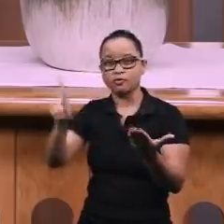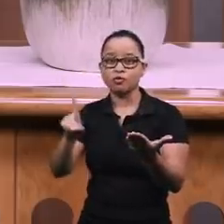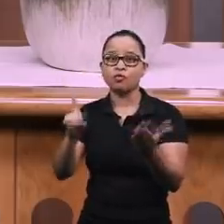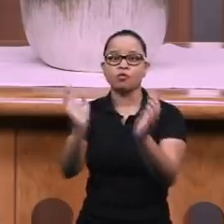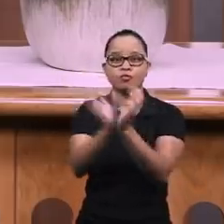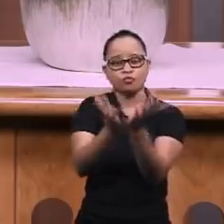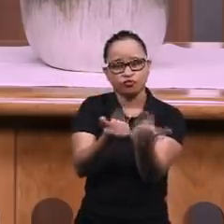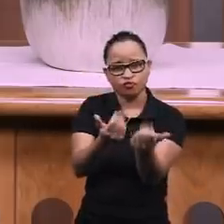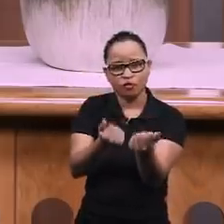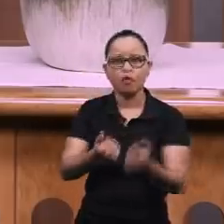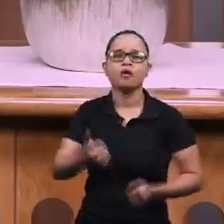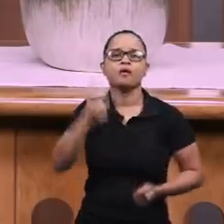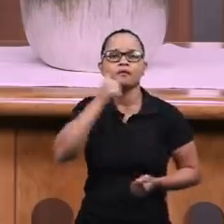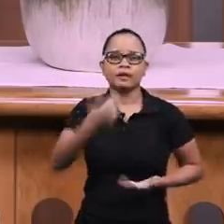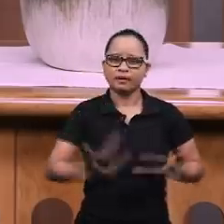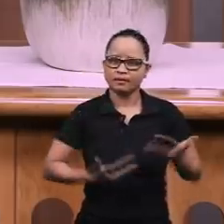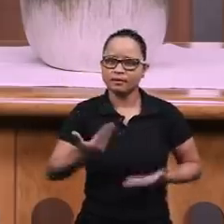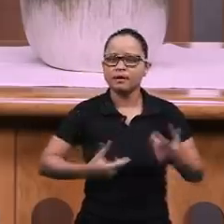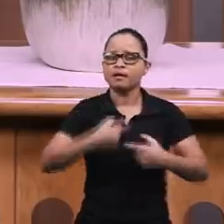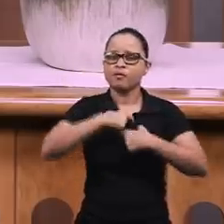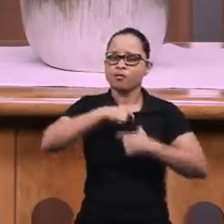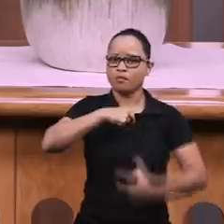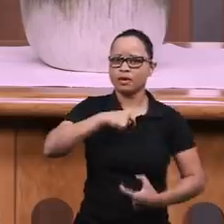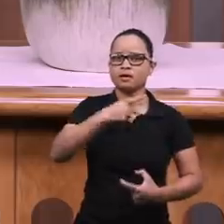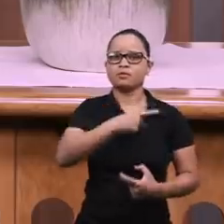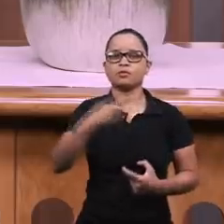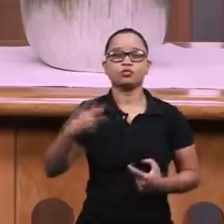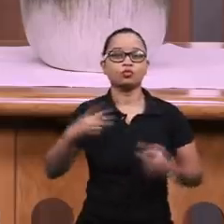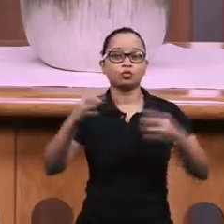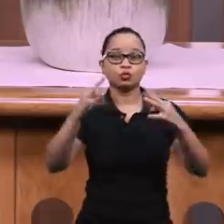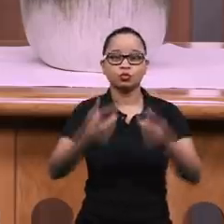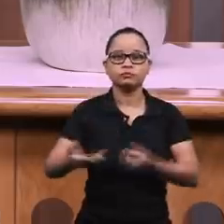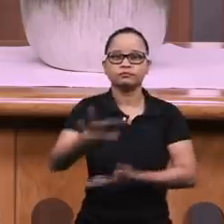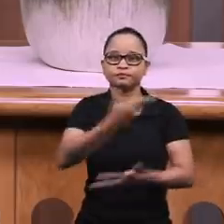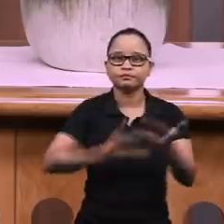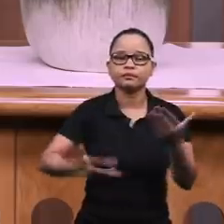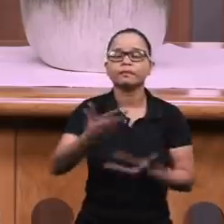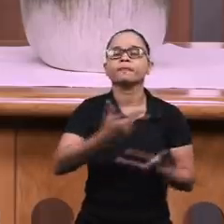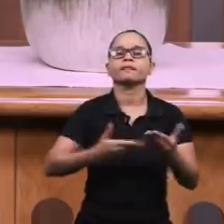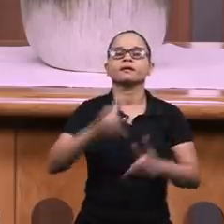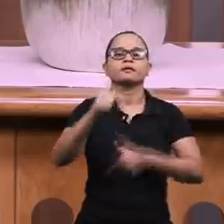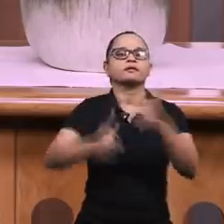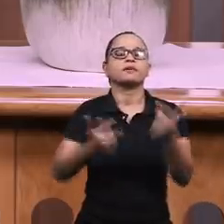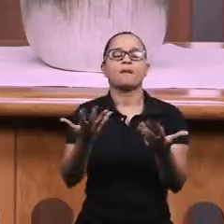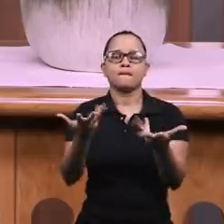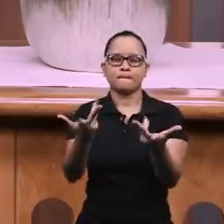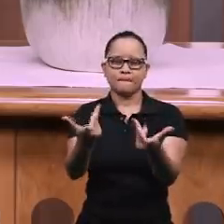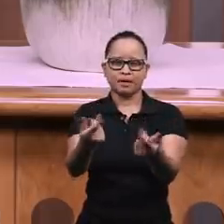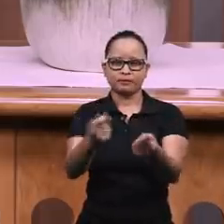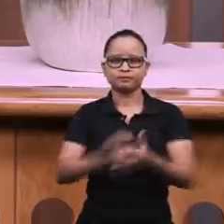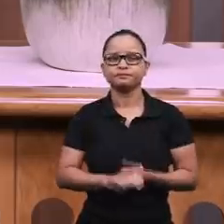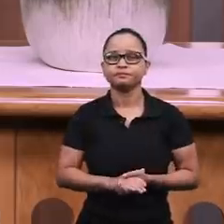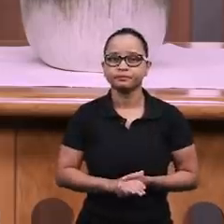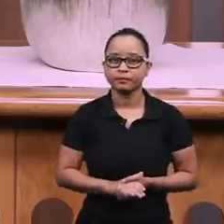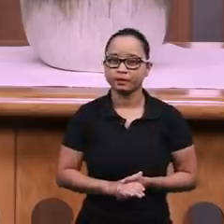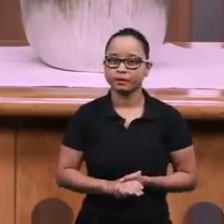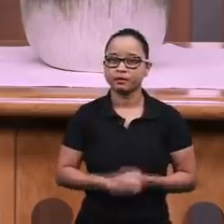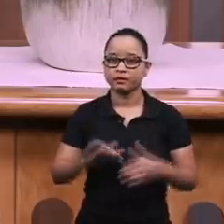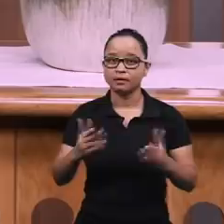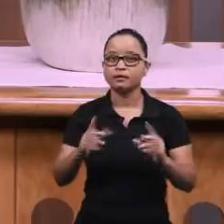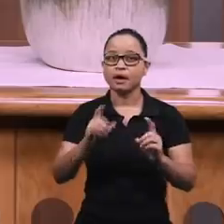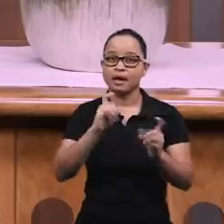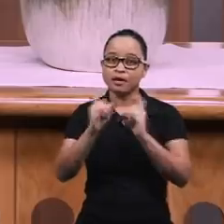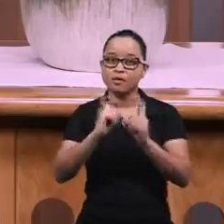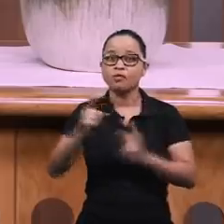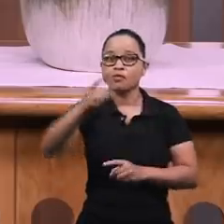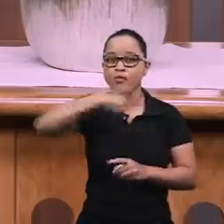os jovens a senhoras os obreiros pastores todos envolvidos nesse Trabalho maravilhoso e esta reunião